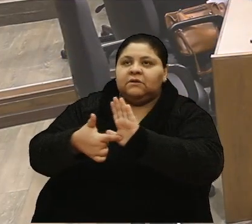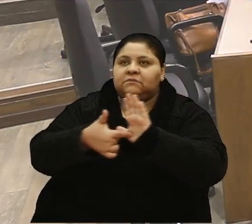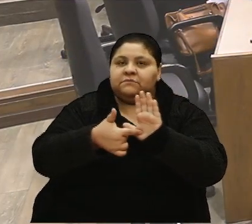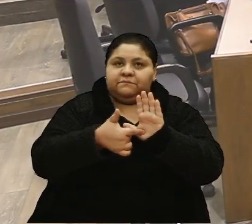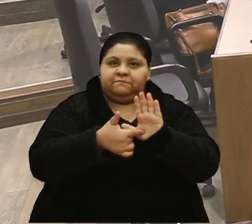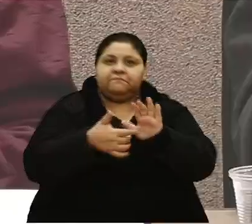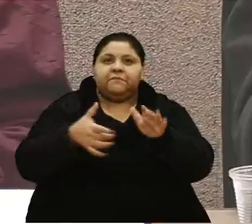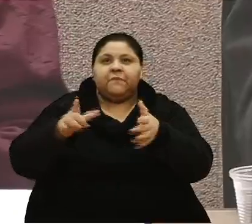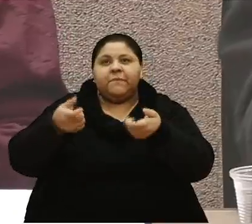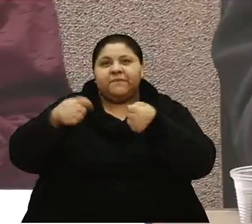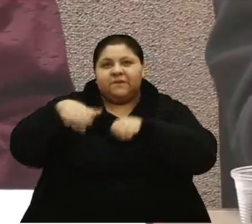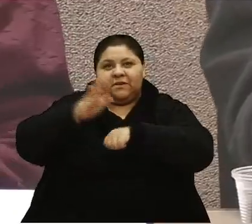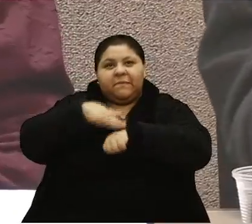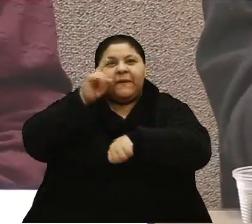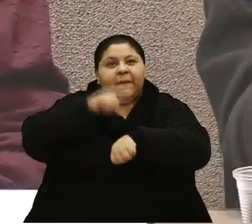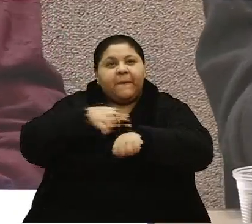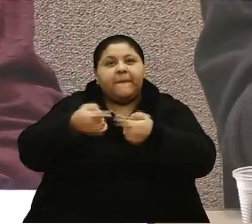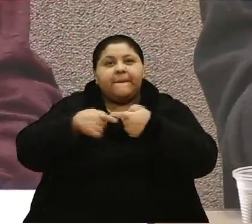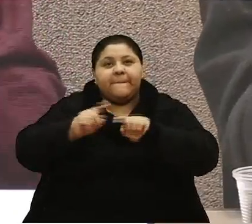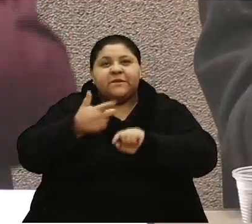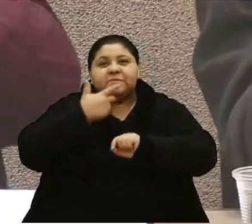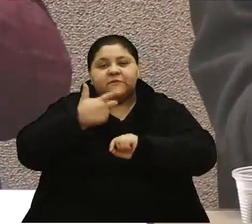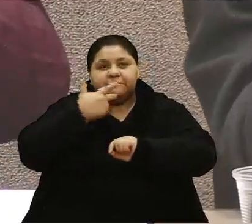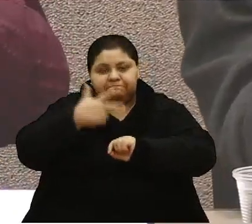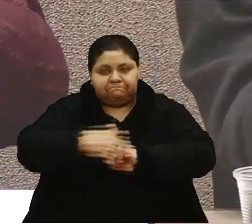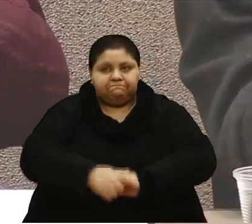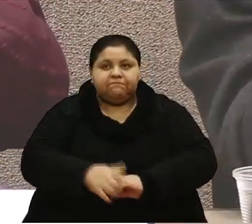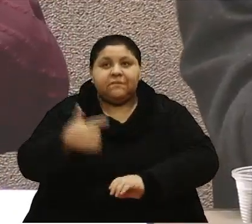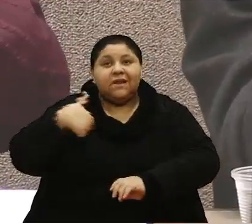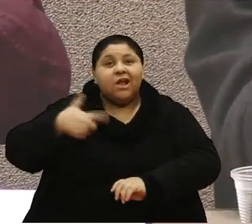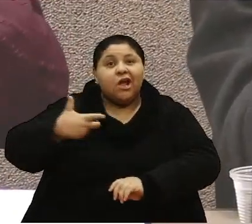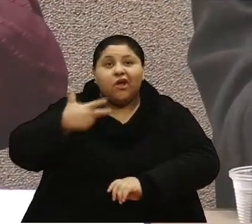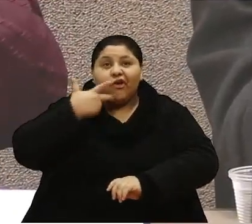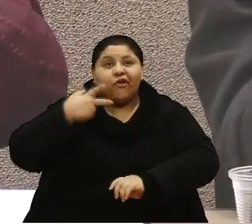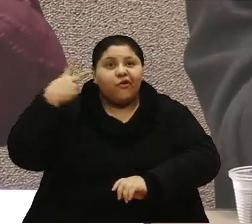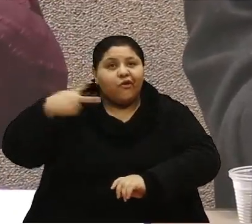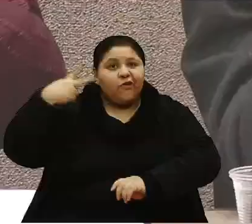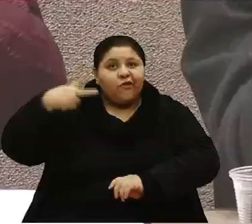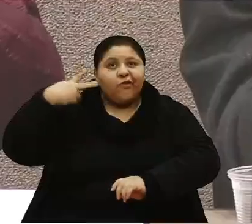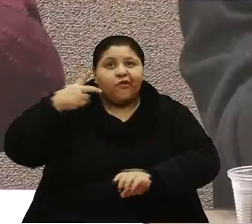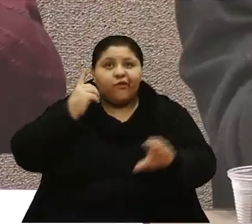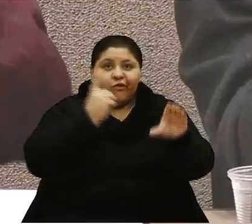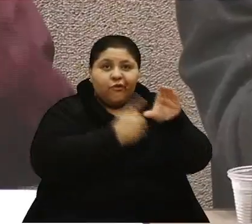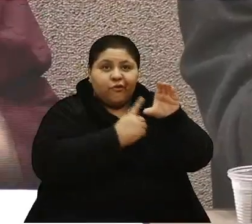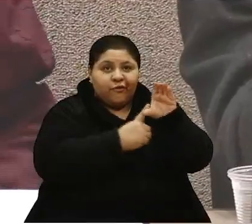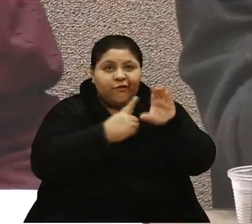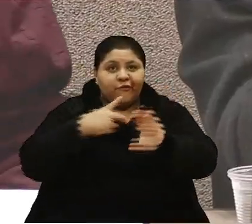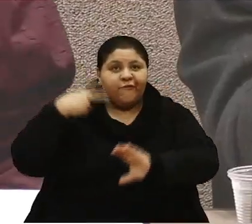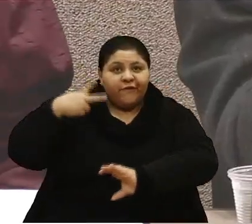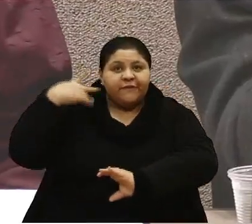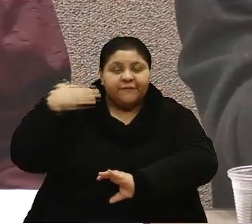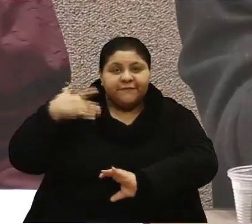de mais tempo, mas é o suficiente para dizer o seguinte. Eu queria dizer para a vereadora comunista Andressa Marques